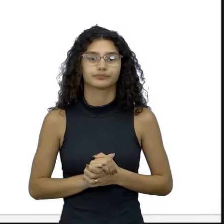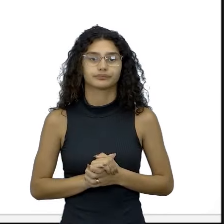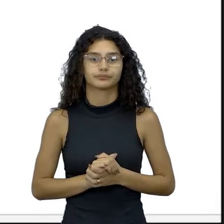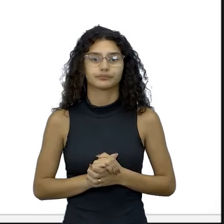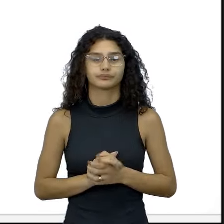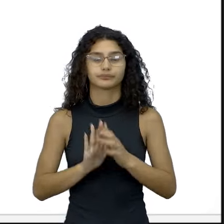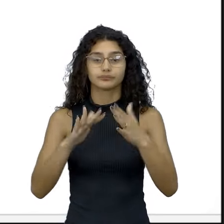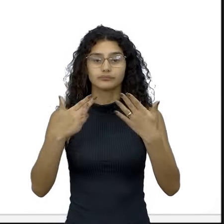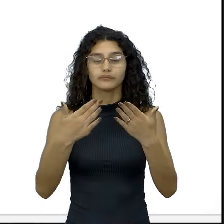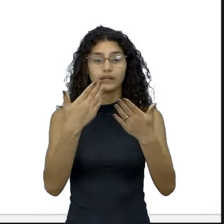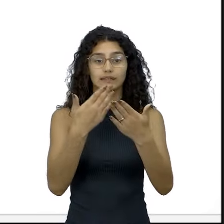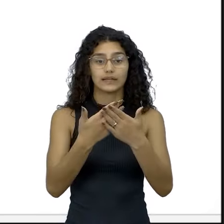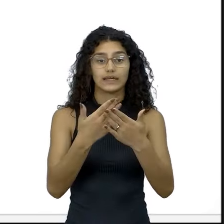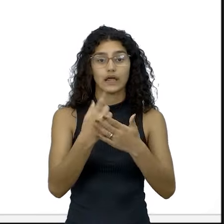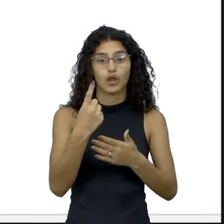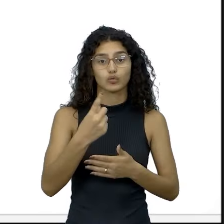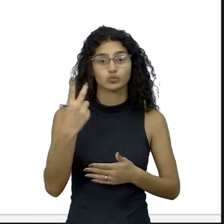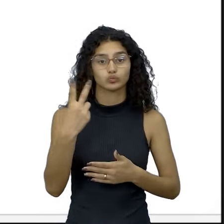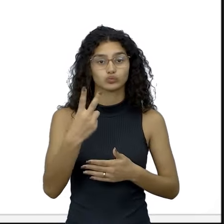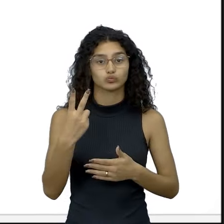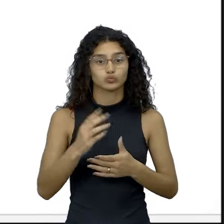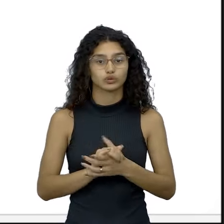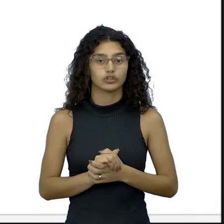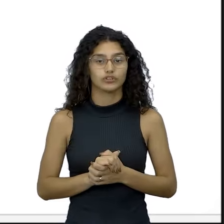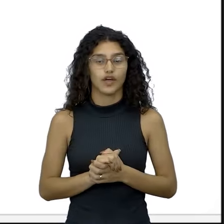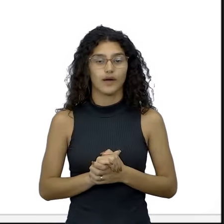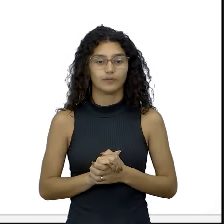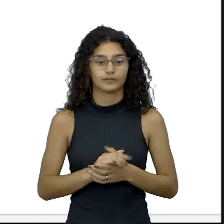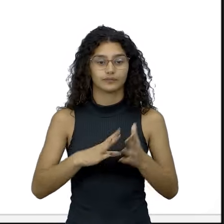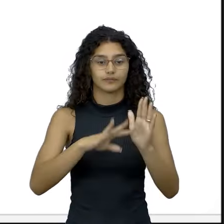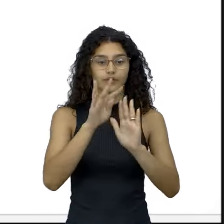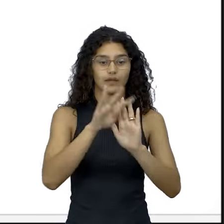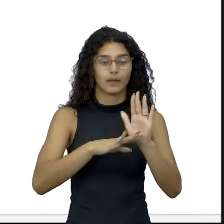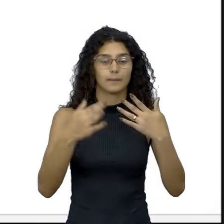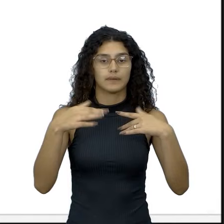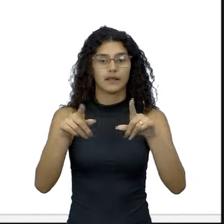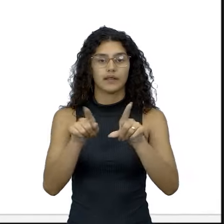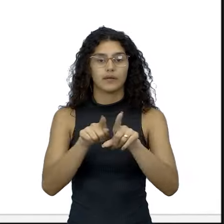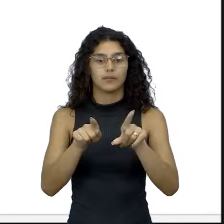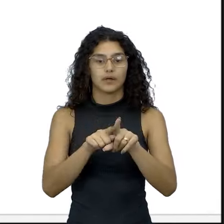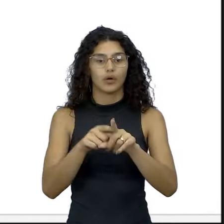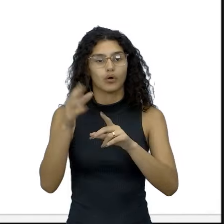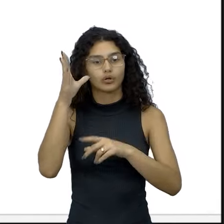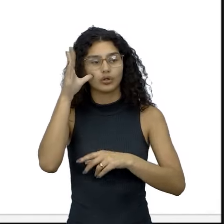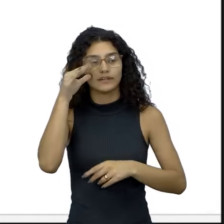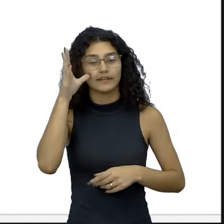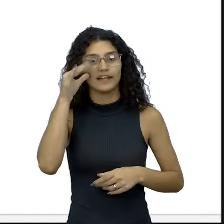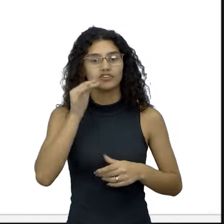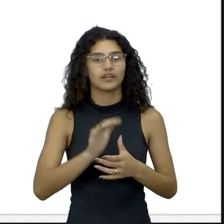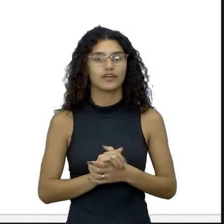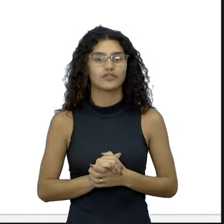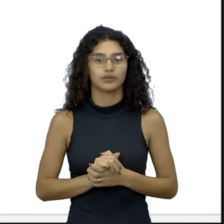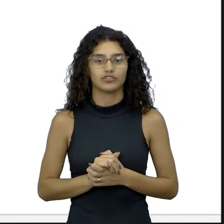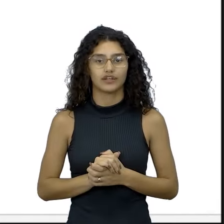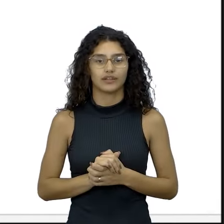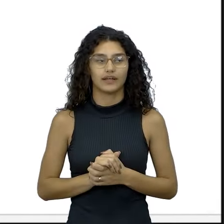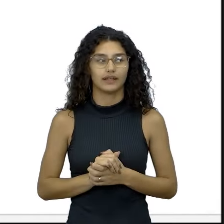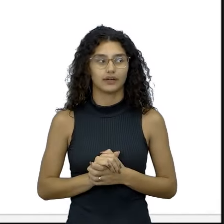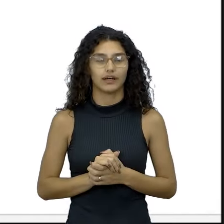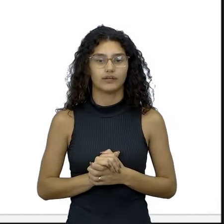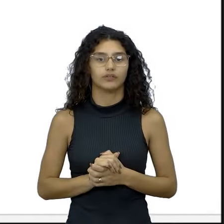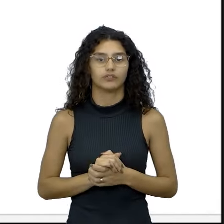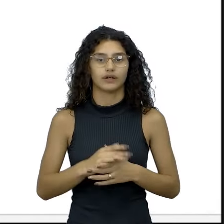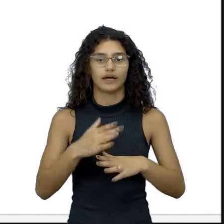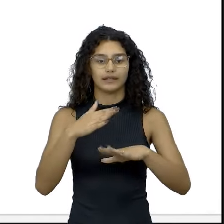Bom, nas aulas 1 e 2, nós estamos aí explorando o tema e lendo verbetes de curiosidades. Os estudantes, eles